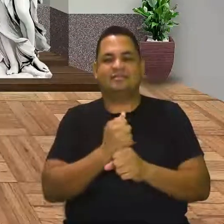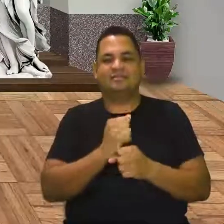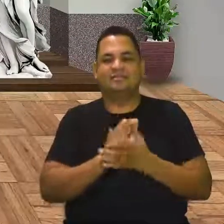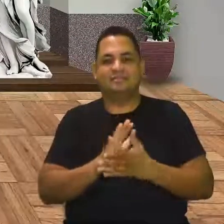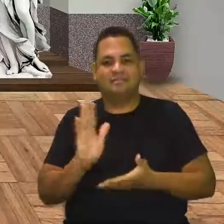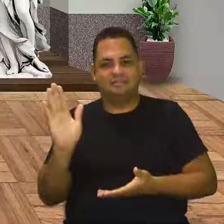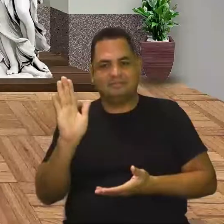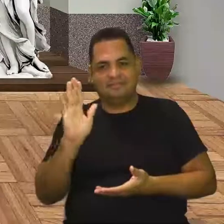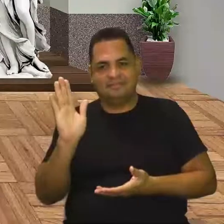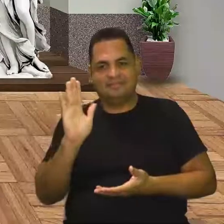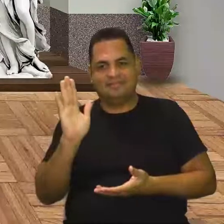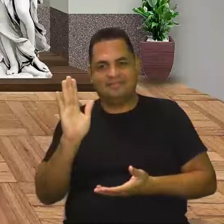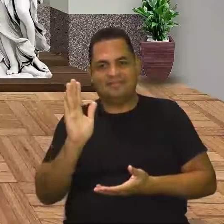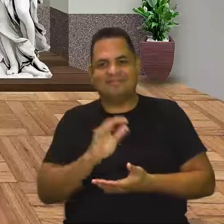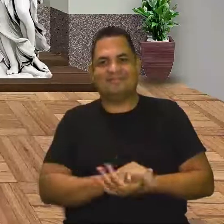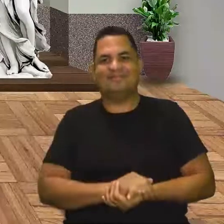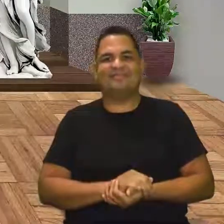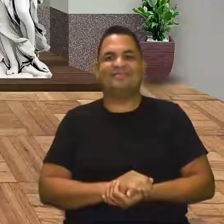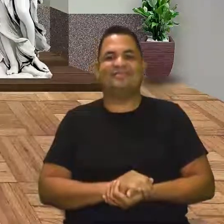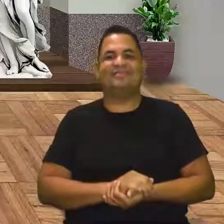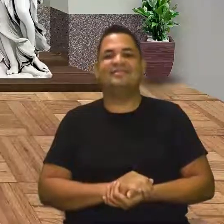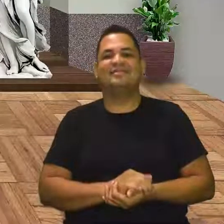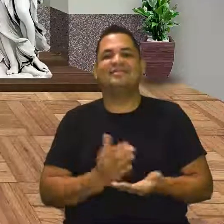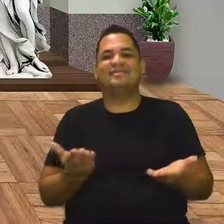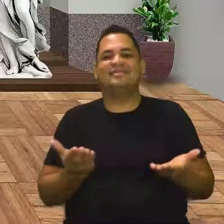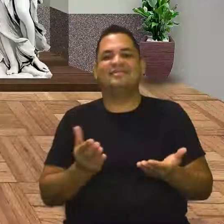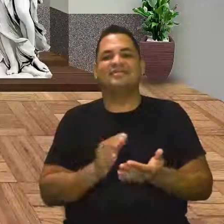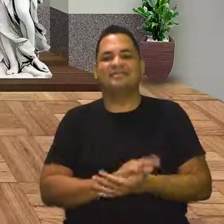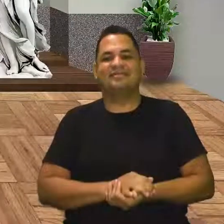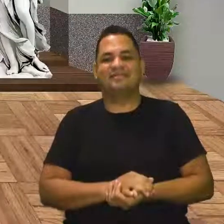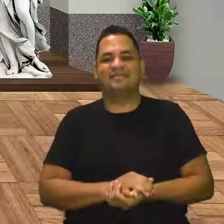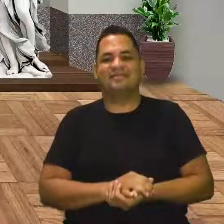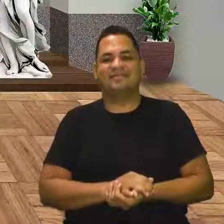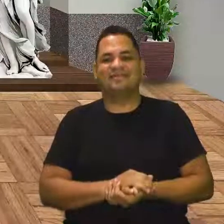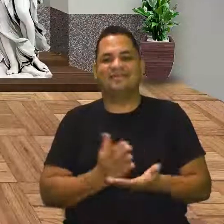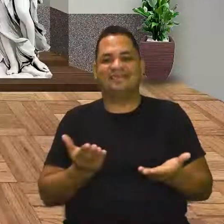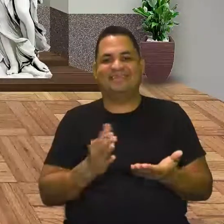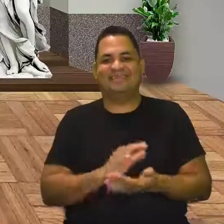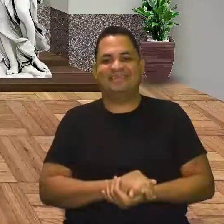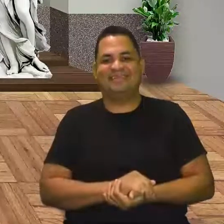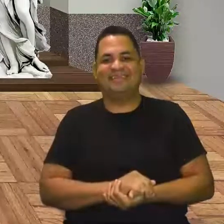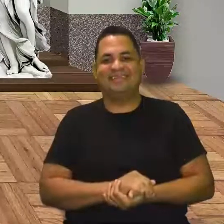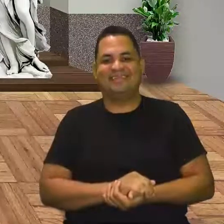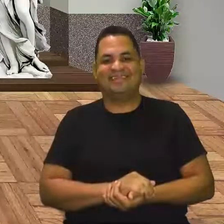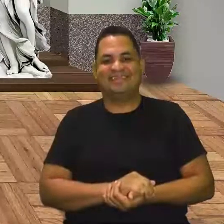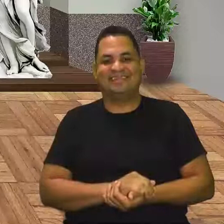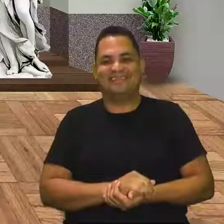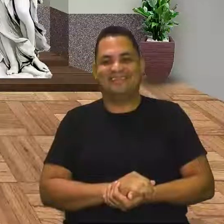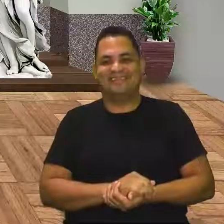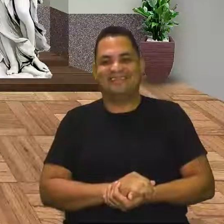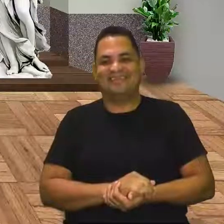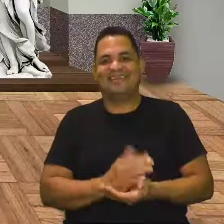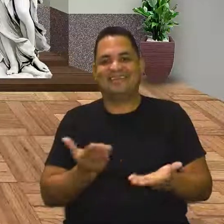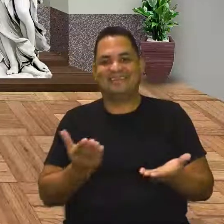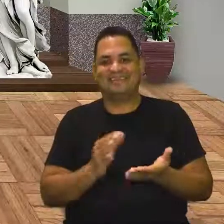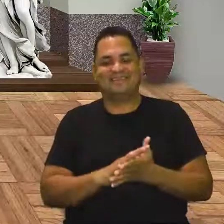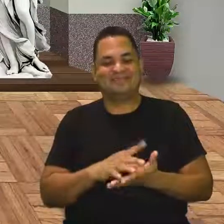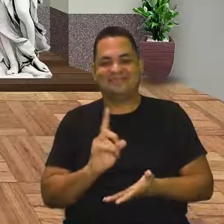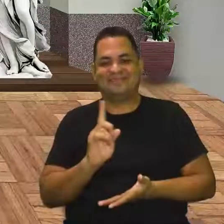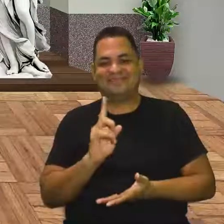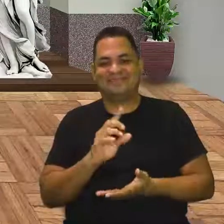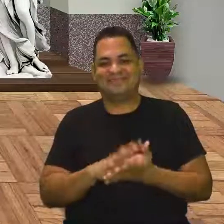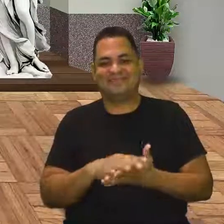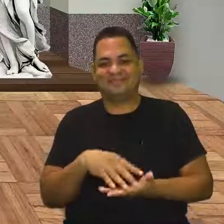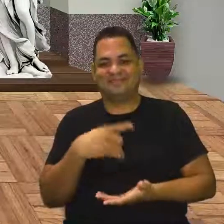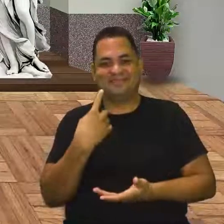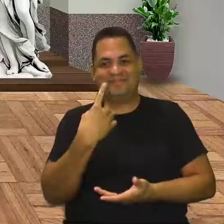Dá um tchau aí, Sâmio, pra galera. Olha aí. Ele só não sorri, tá, gente? Que ele passa o dia todinho sem sorrir. Olha aí, ó. A gente não vê o